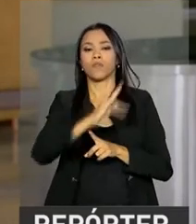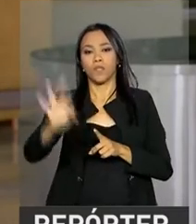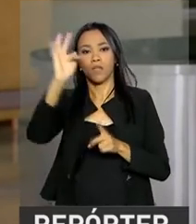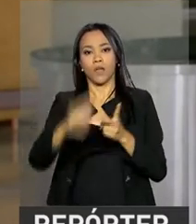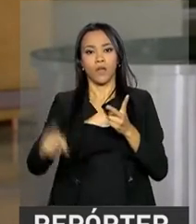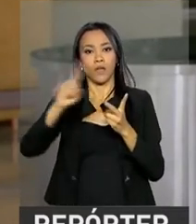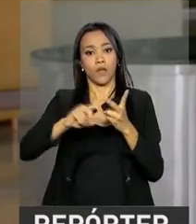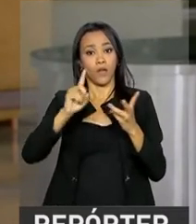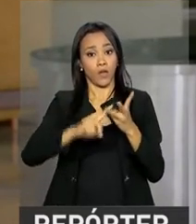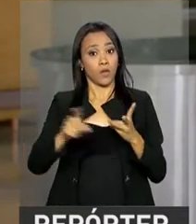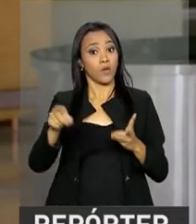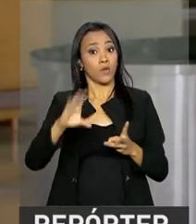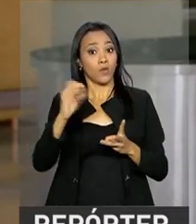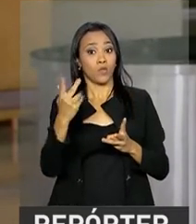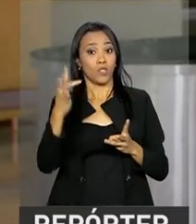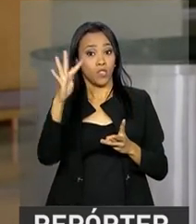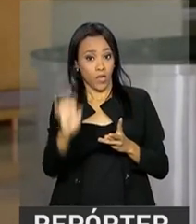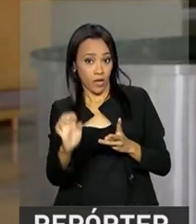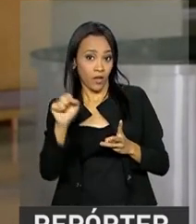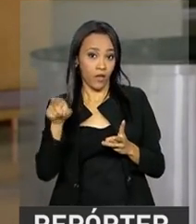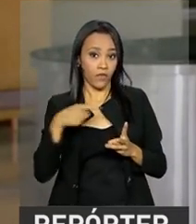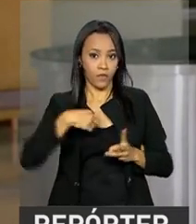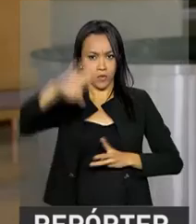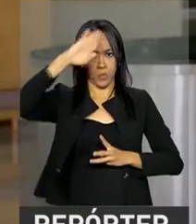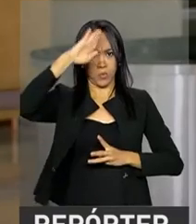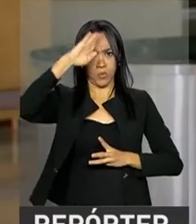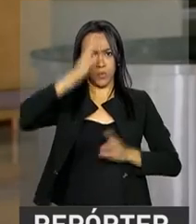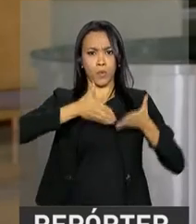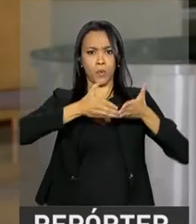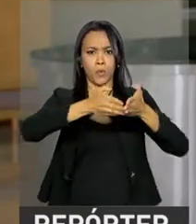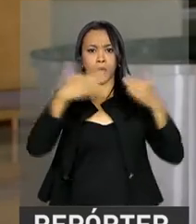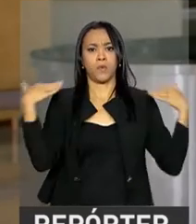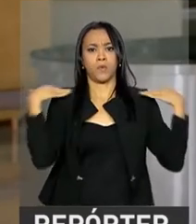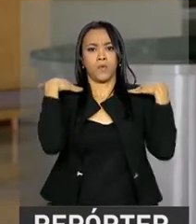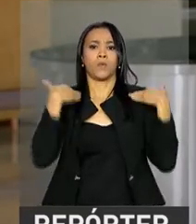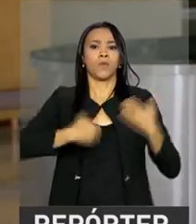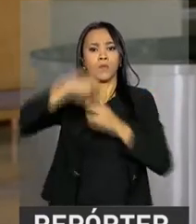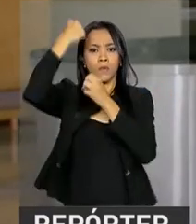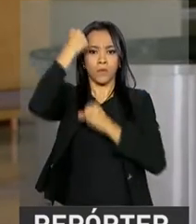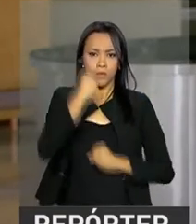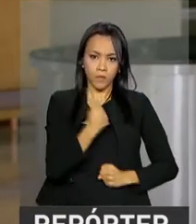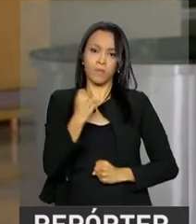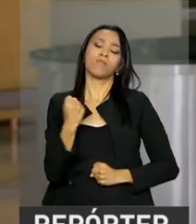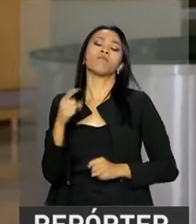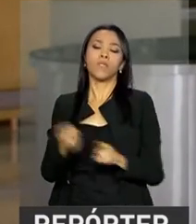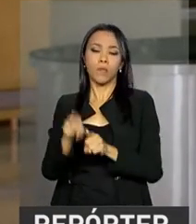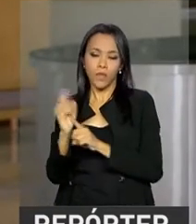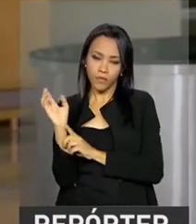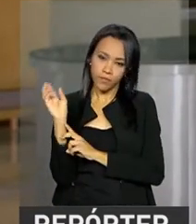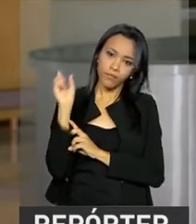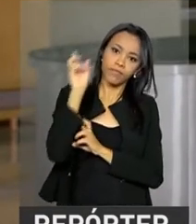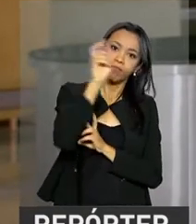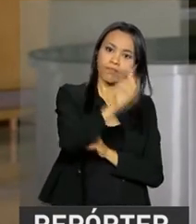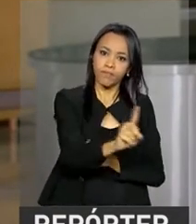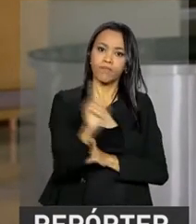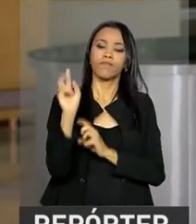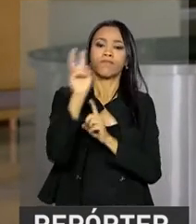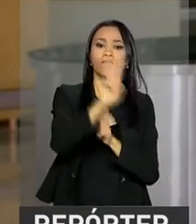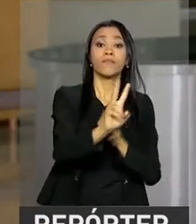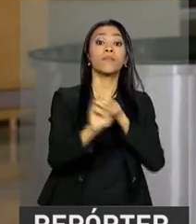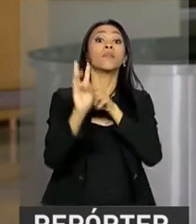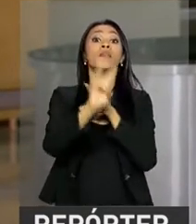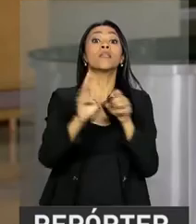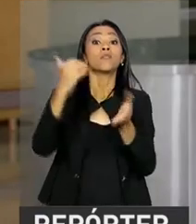chefe do estado maior conjunto das forças armadas almirante de esquadra adm santana eo secretário nacional